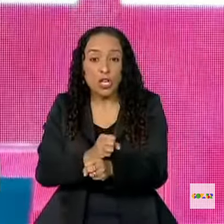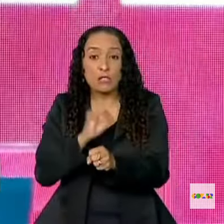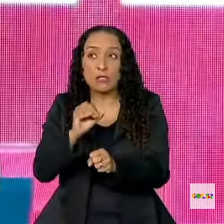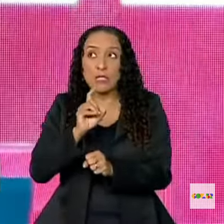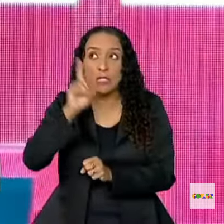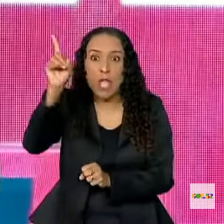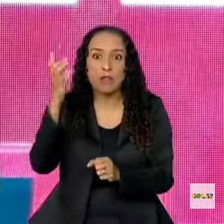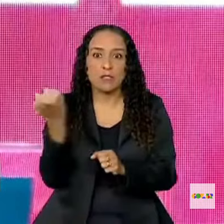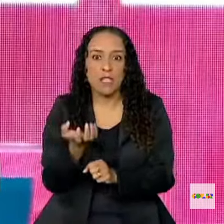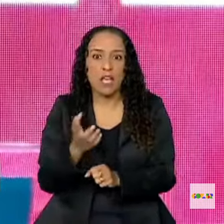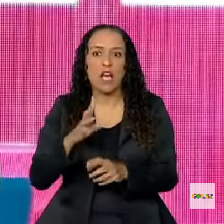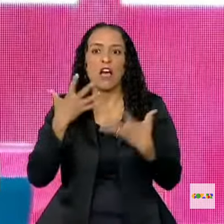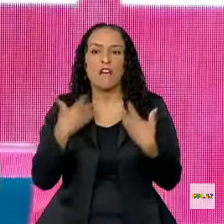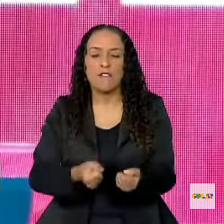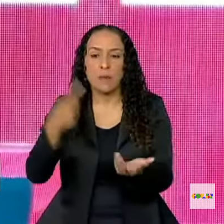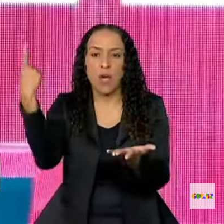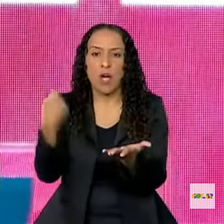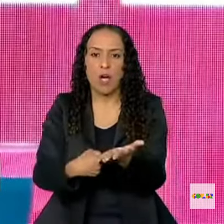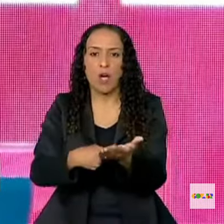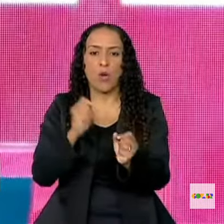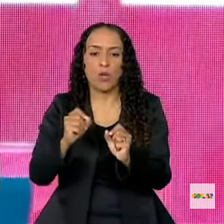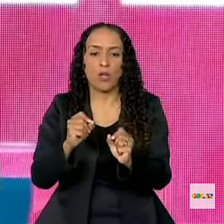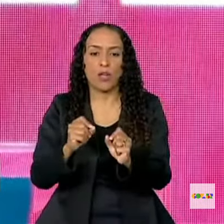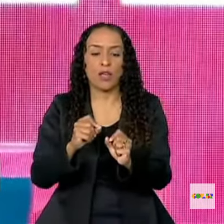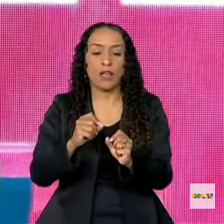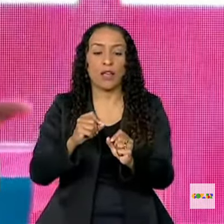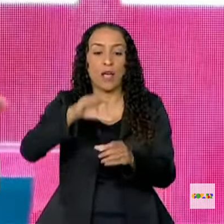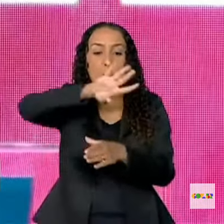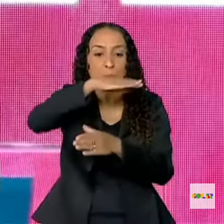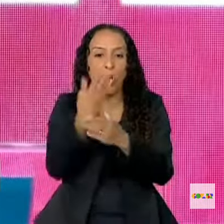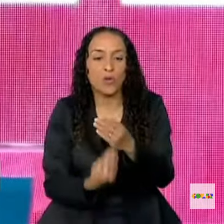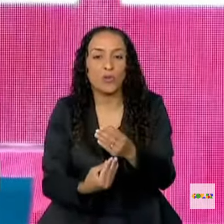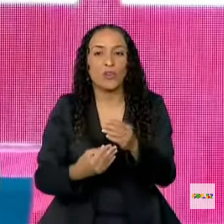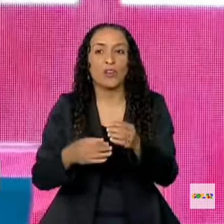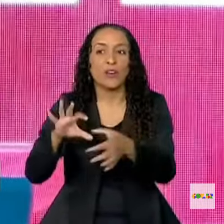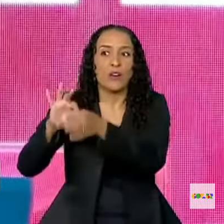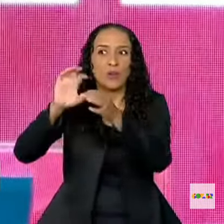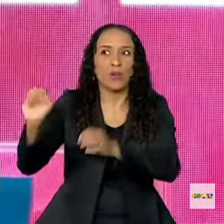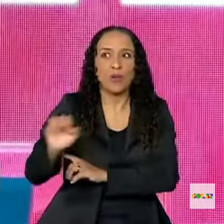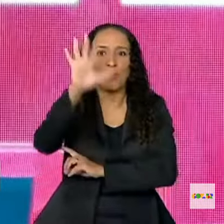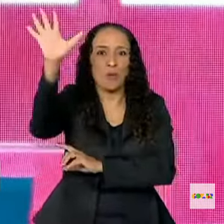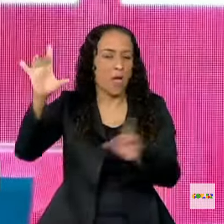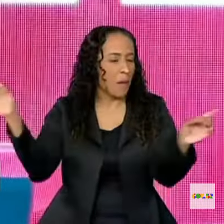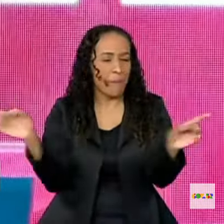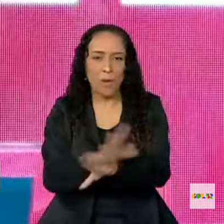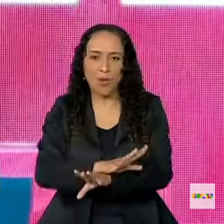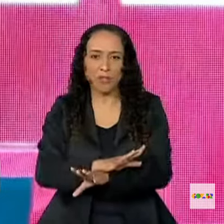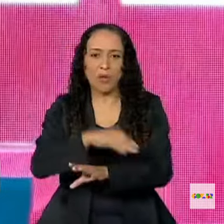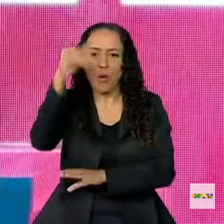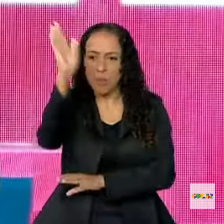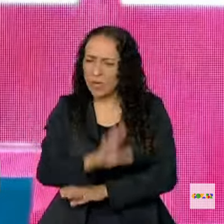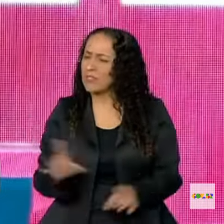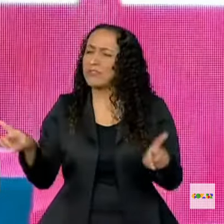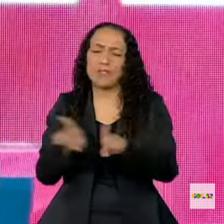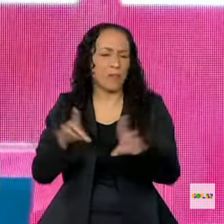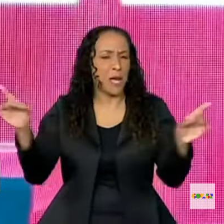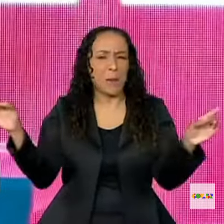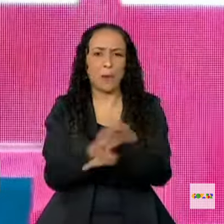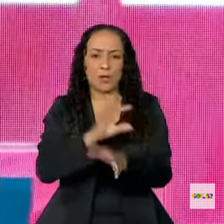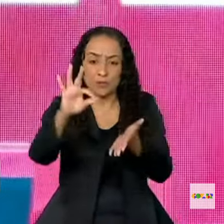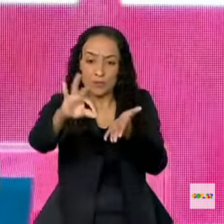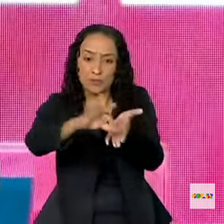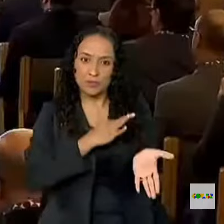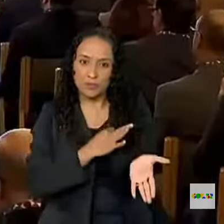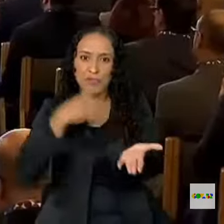Deus quiser nós vamos fechar o acordo Mc su e União Europeia tá pronto e o Brasil tá pronto para assinar esse